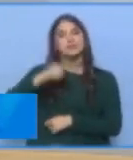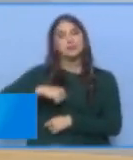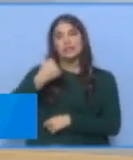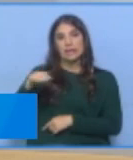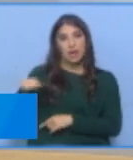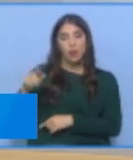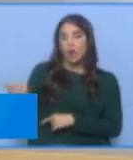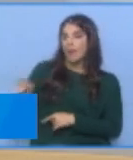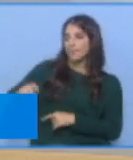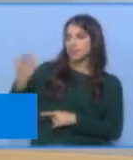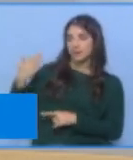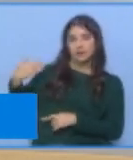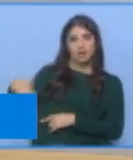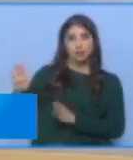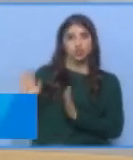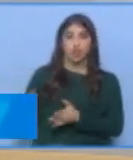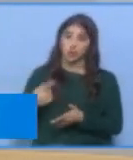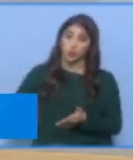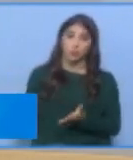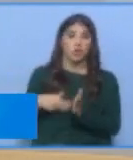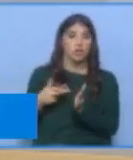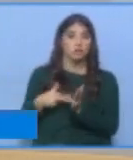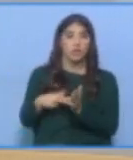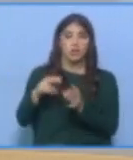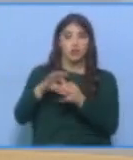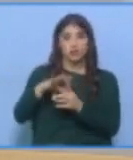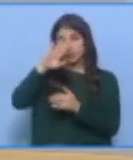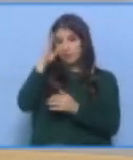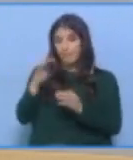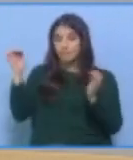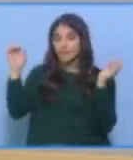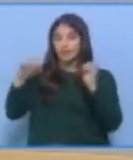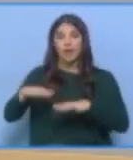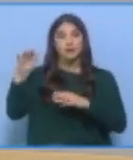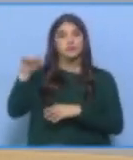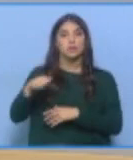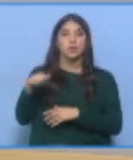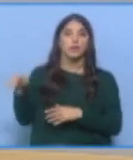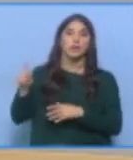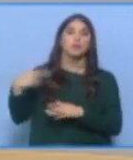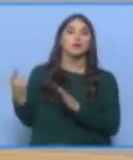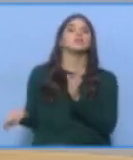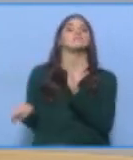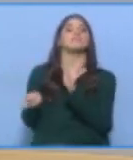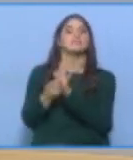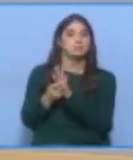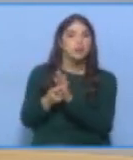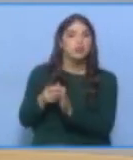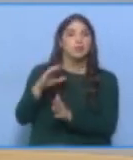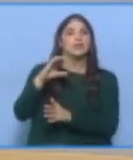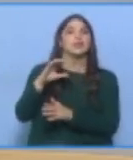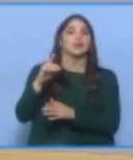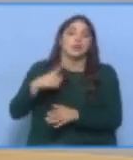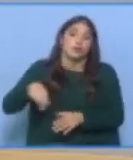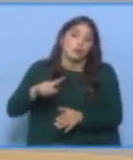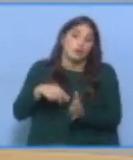meses. E, portanto, estamos neste momento a aguardar o reconhecimento do milagre e depois a marcação da beatificação. E depois a canonização que esperamos,